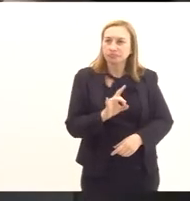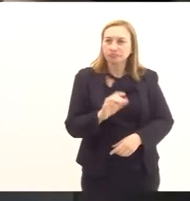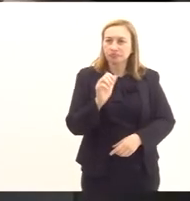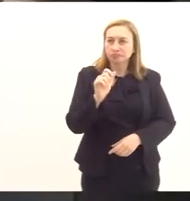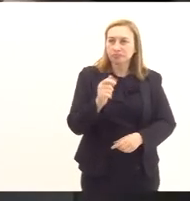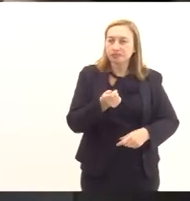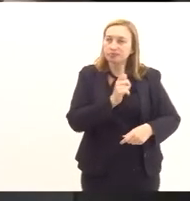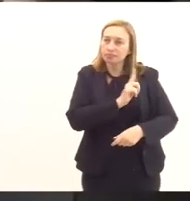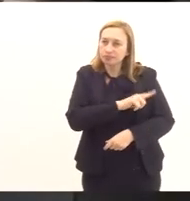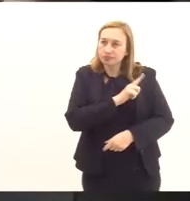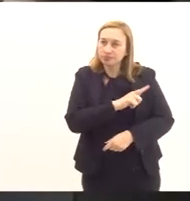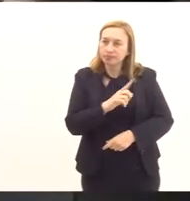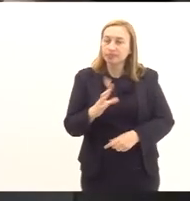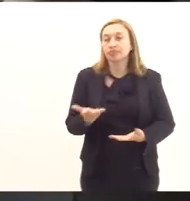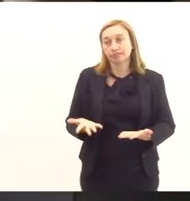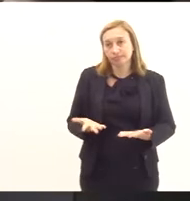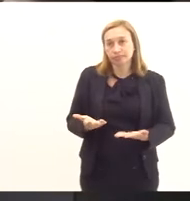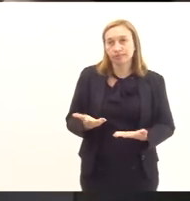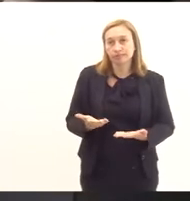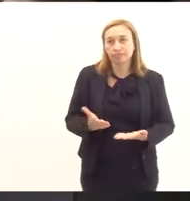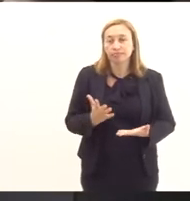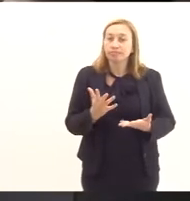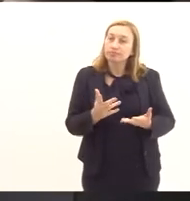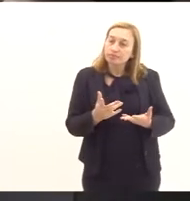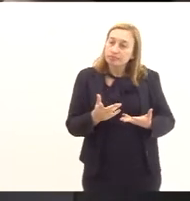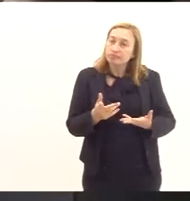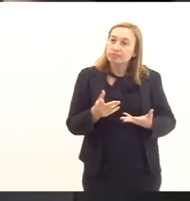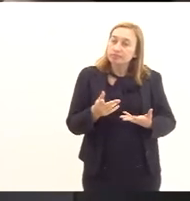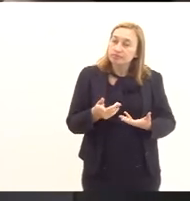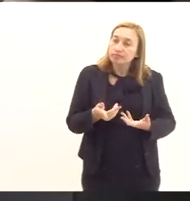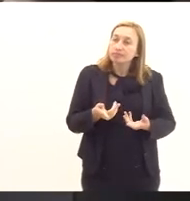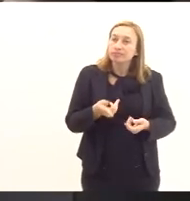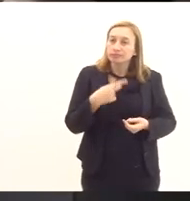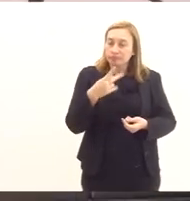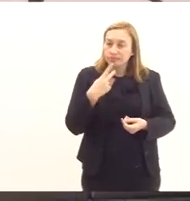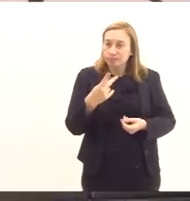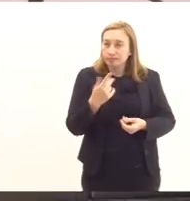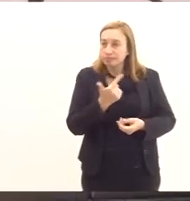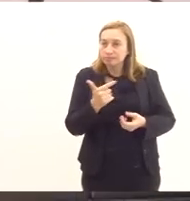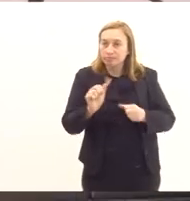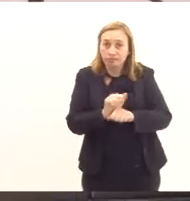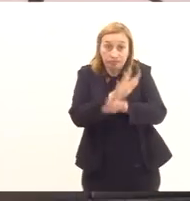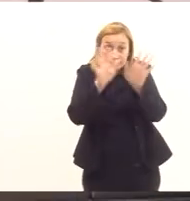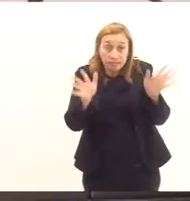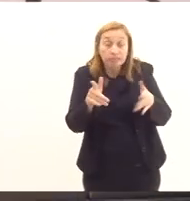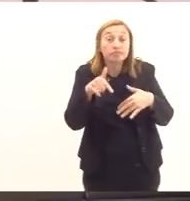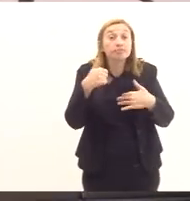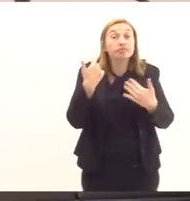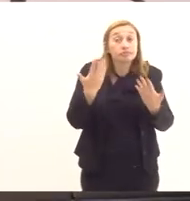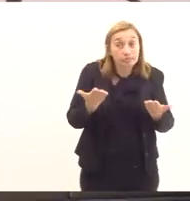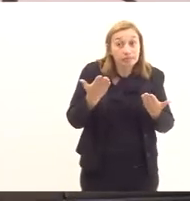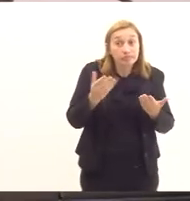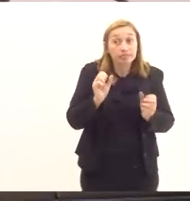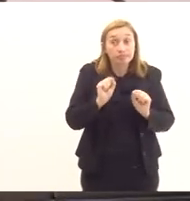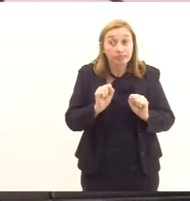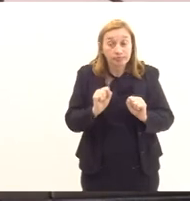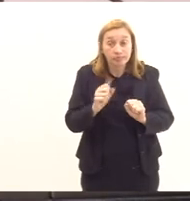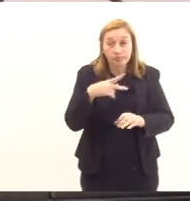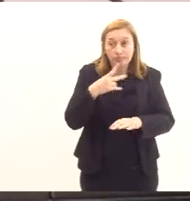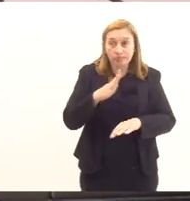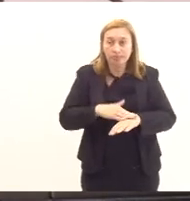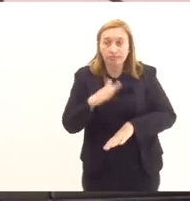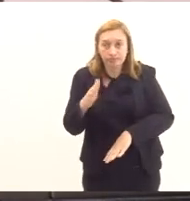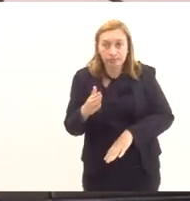gerência diz que já foi dado que você lutar entendo a transparência né para poder fazer